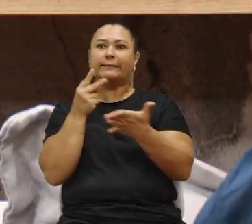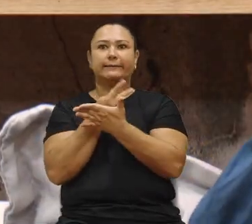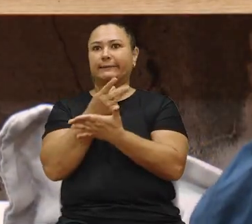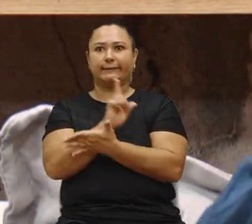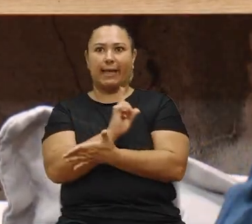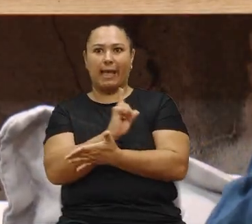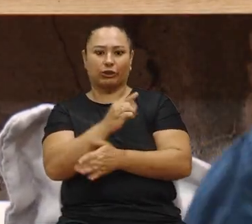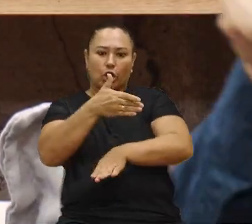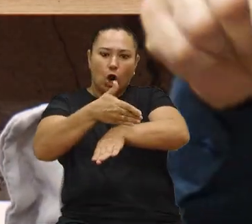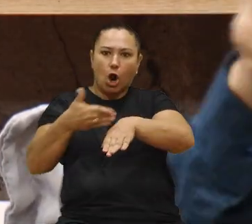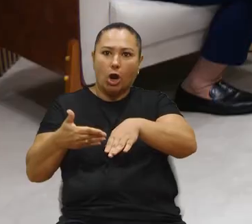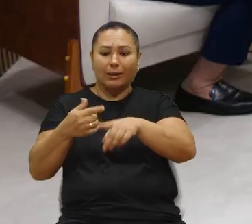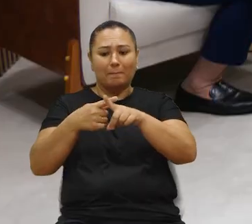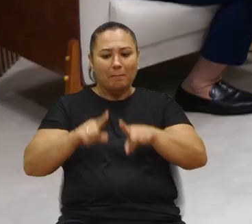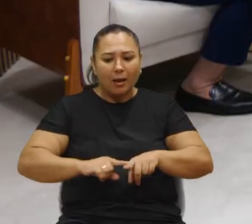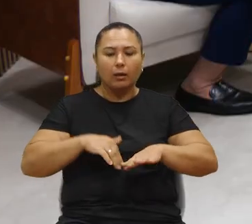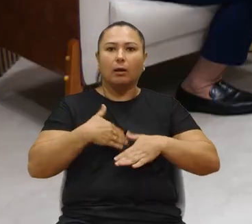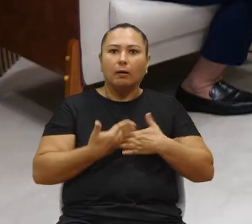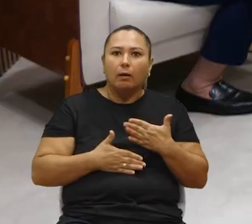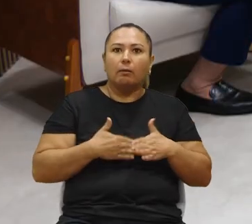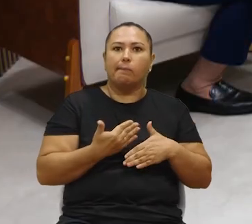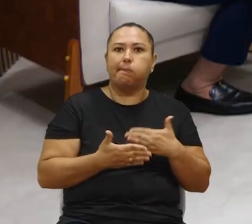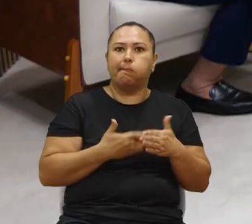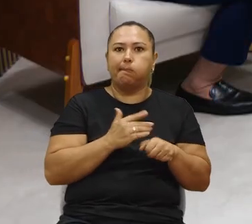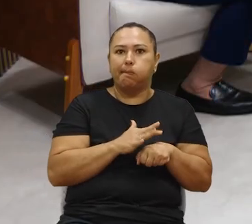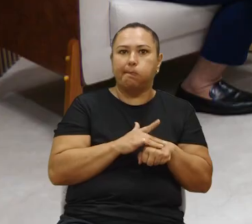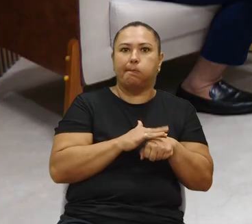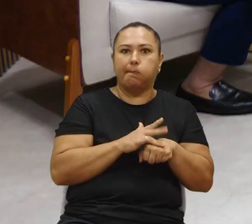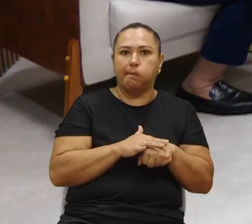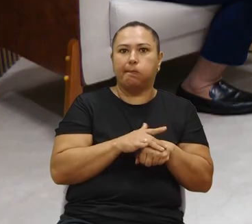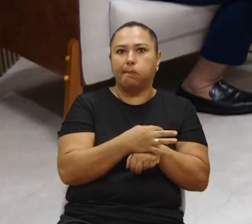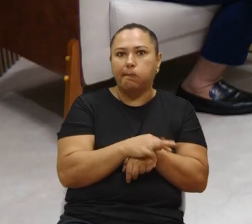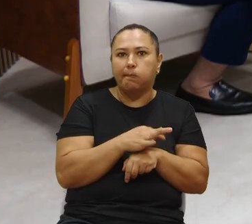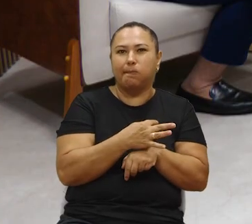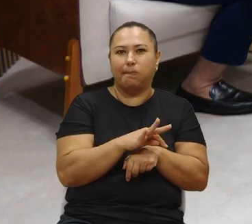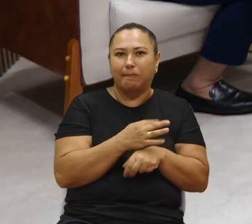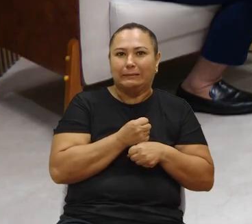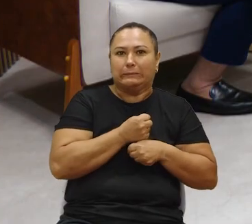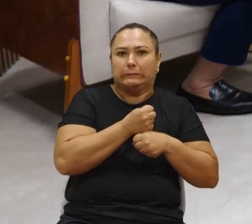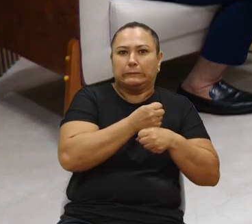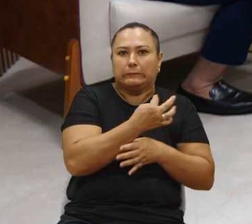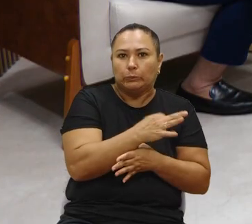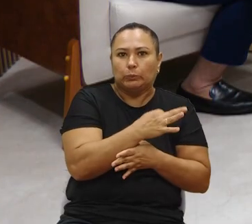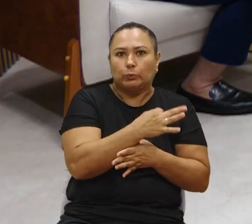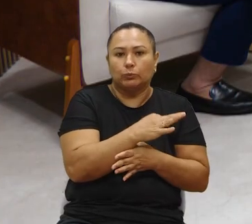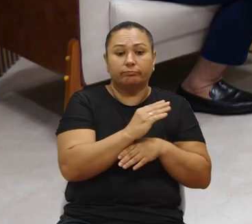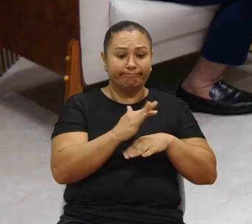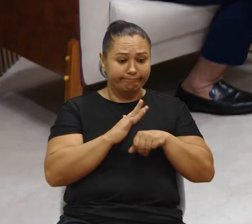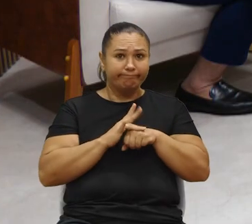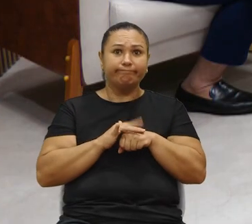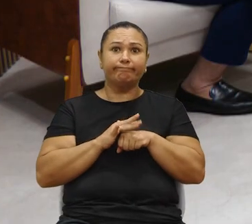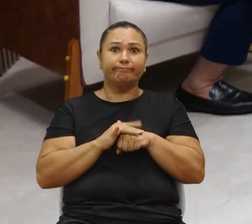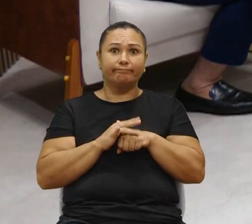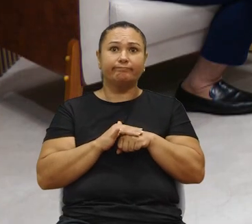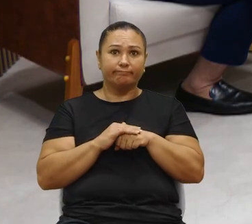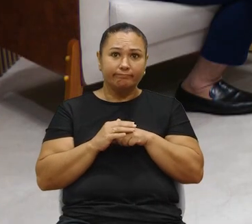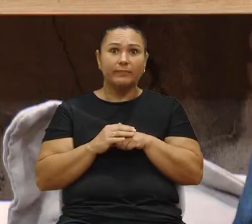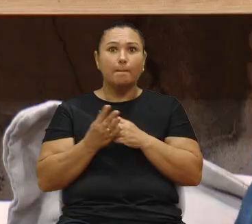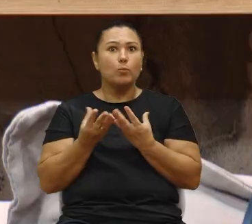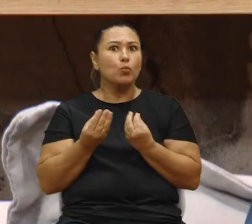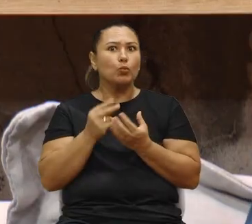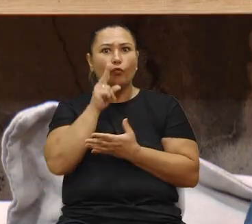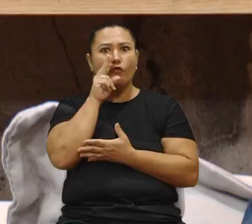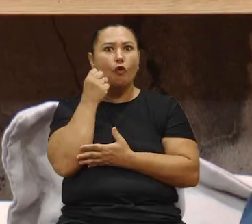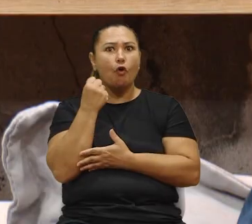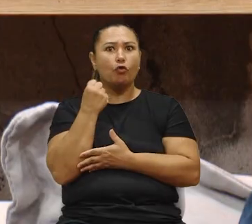um acidente típico, que é esse de corte, mas um adoecimento das pessoas. E nessa questão do adoecimento